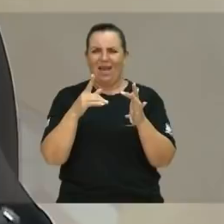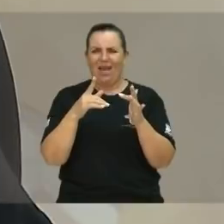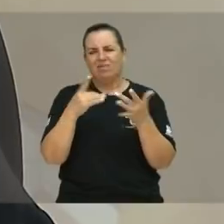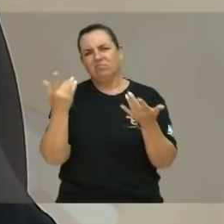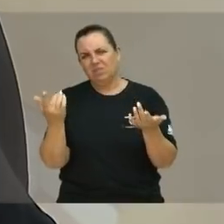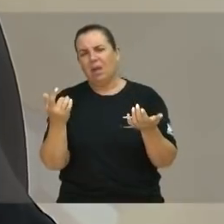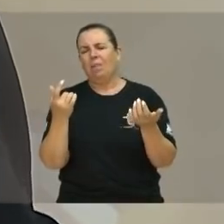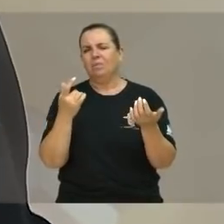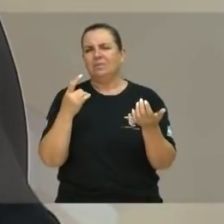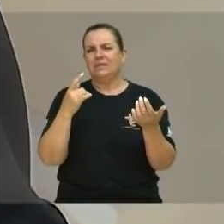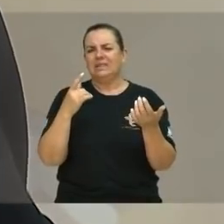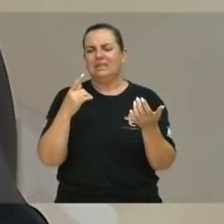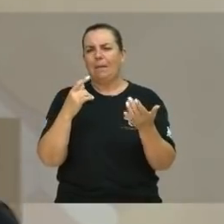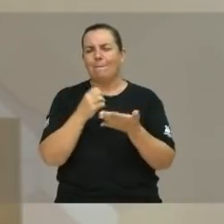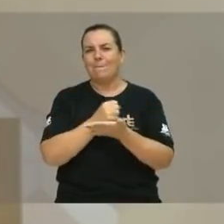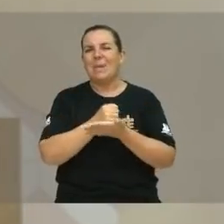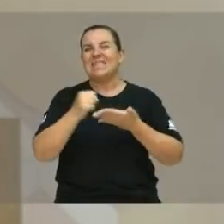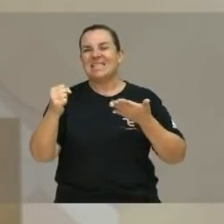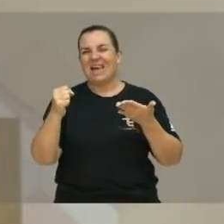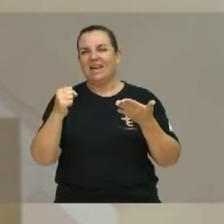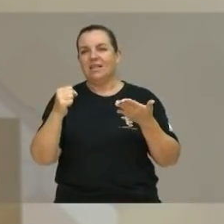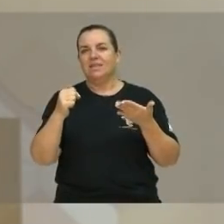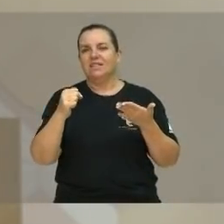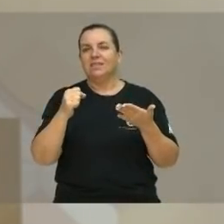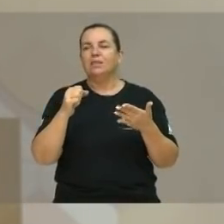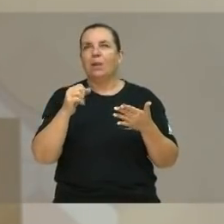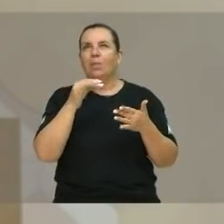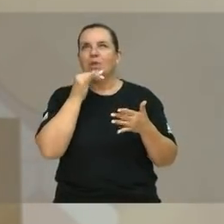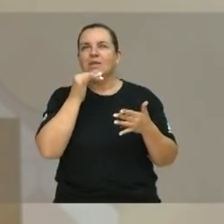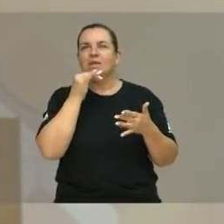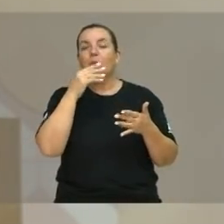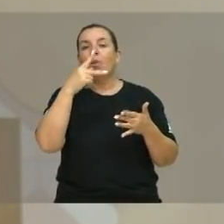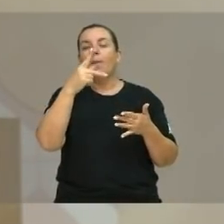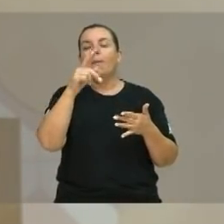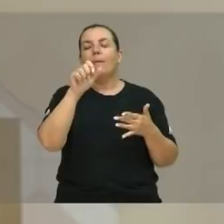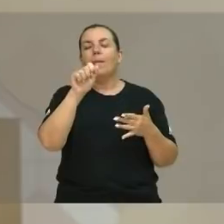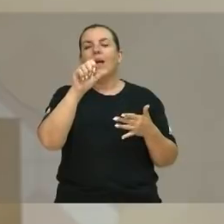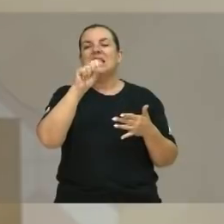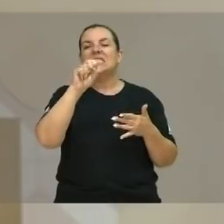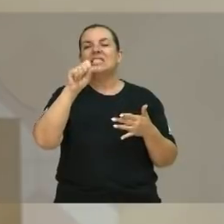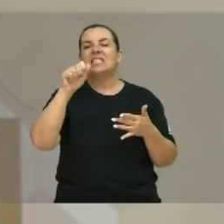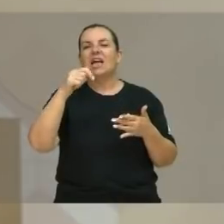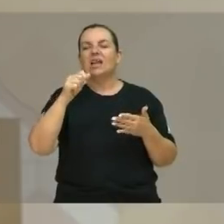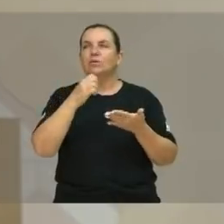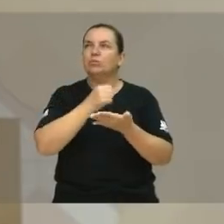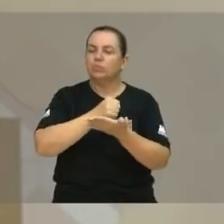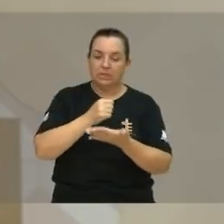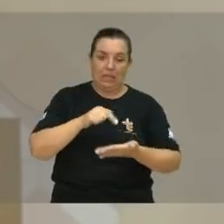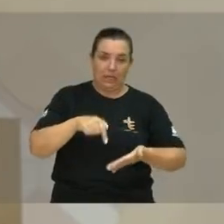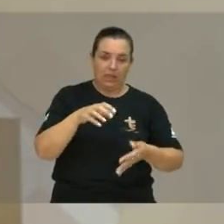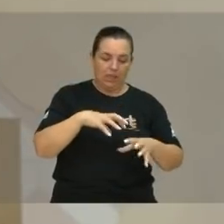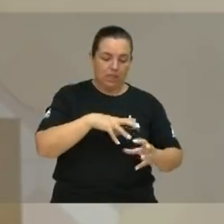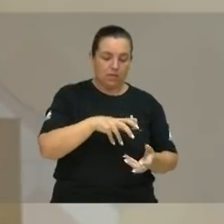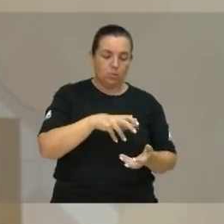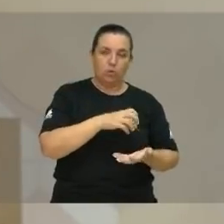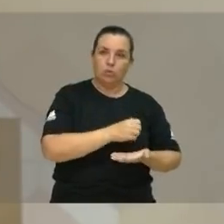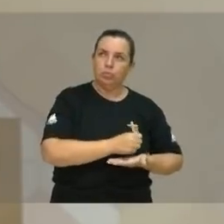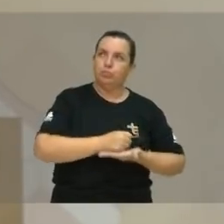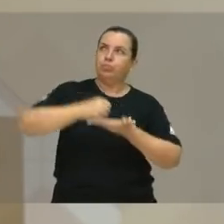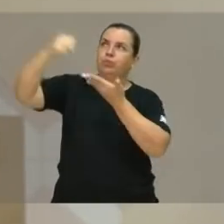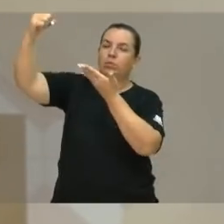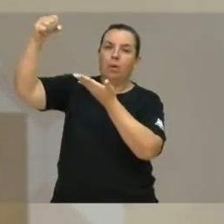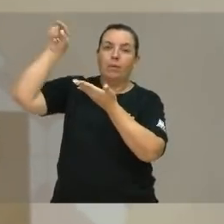pai e assim que o evangelista fala ele é teólogo é assim que ele se retrata me levantei